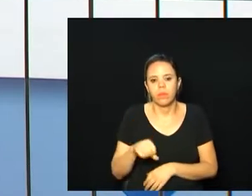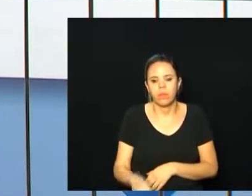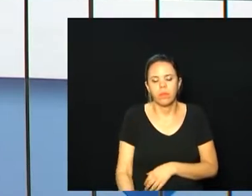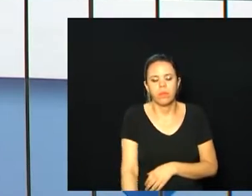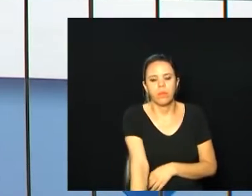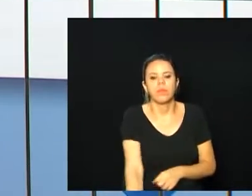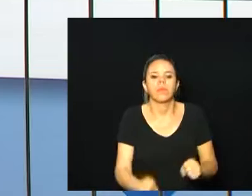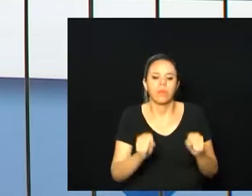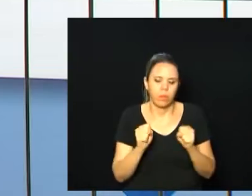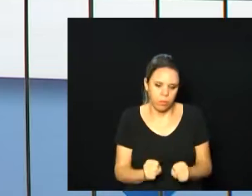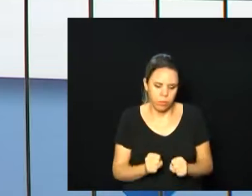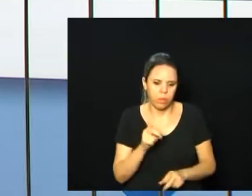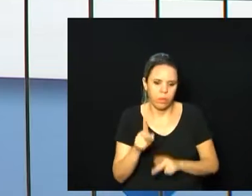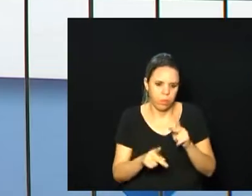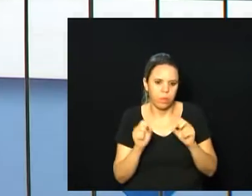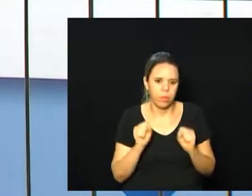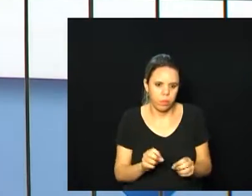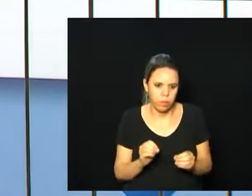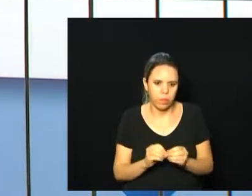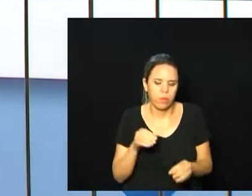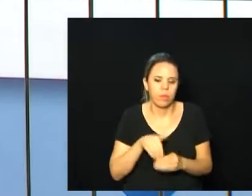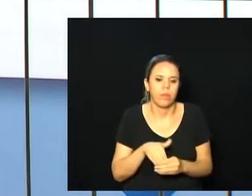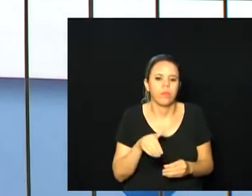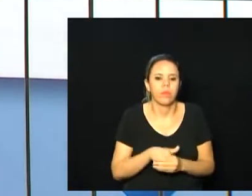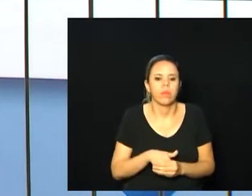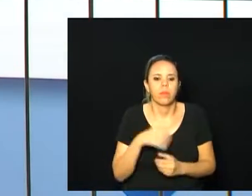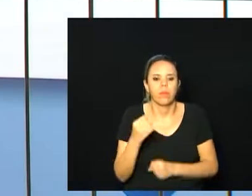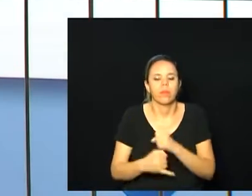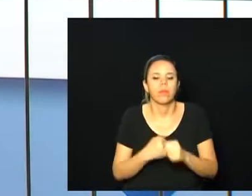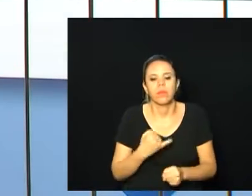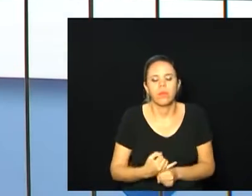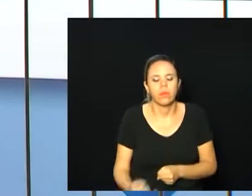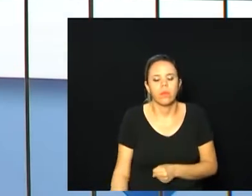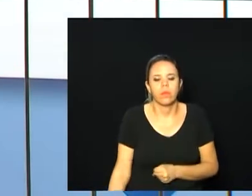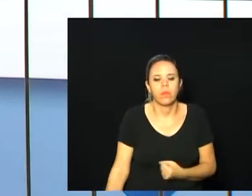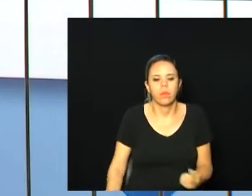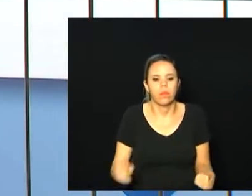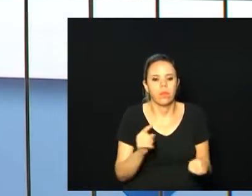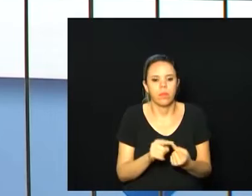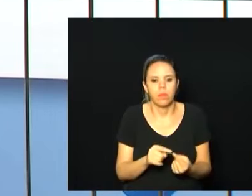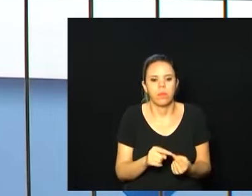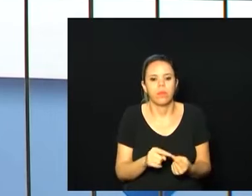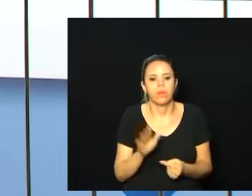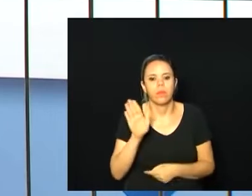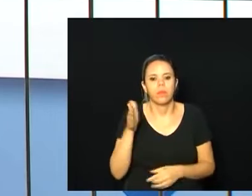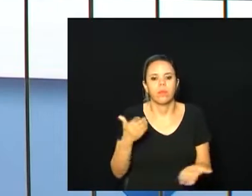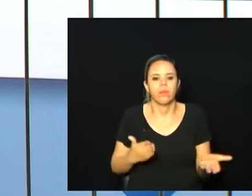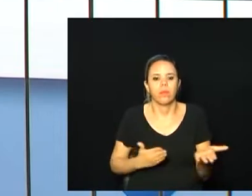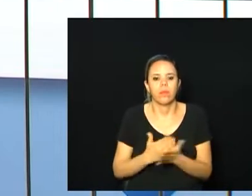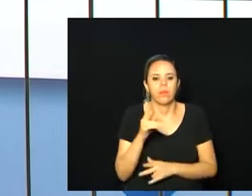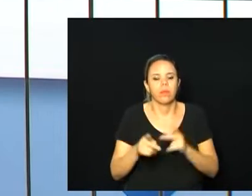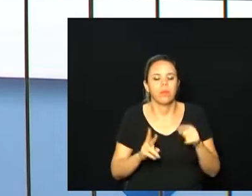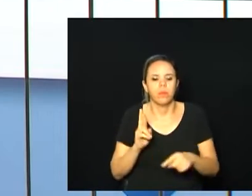é possível que o eleitor faça essa votação online. O objetivo é eleger os representantes